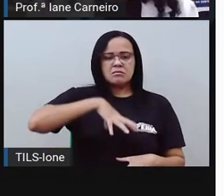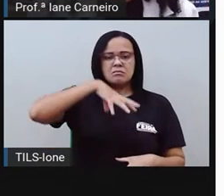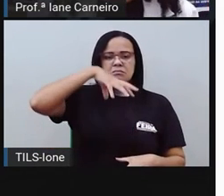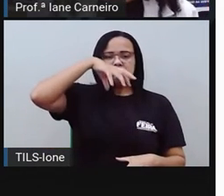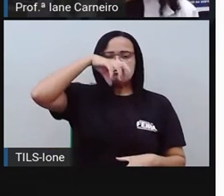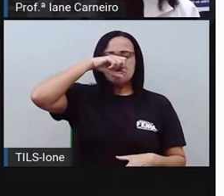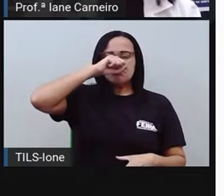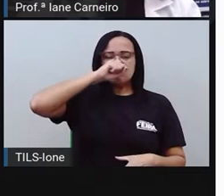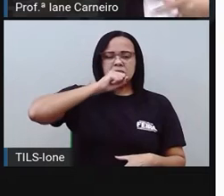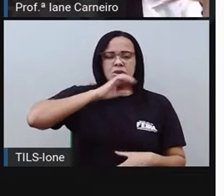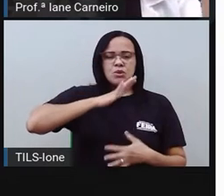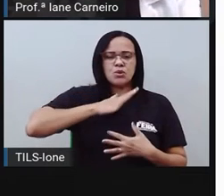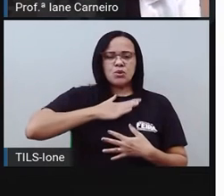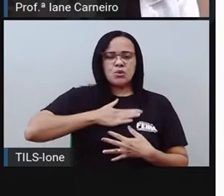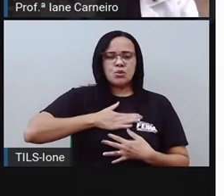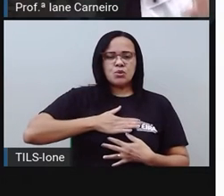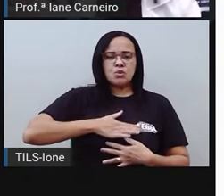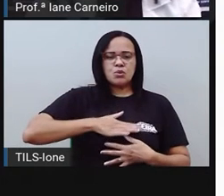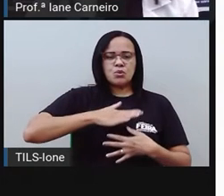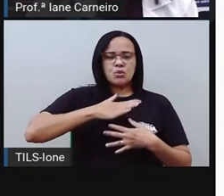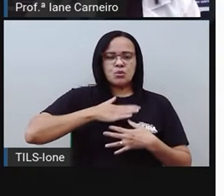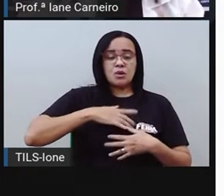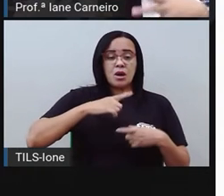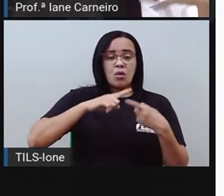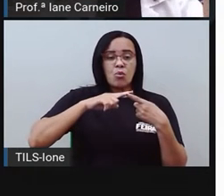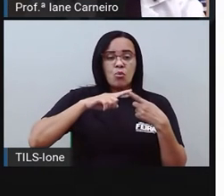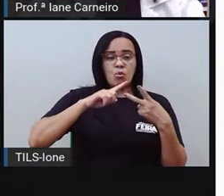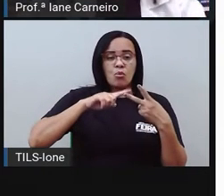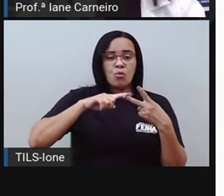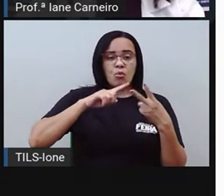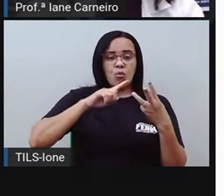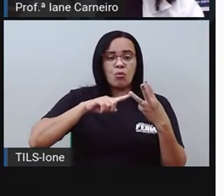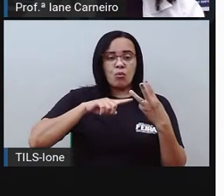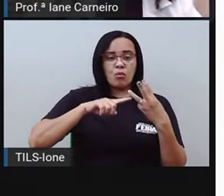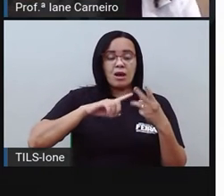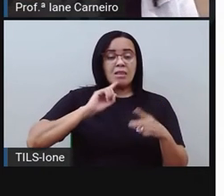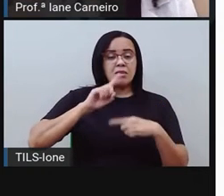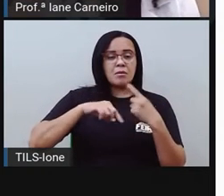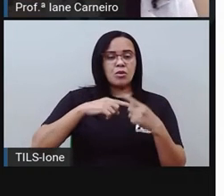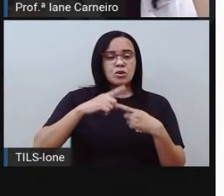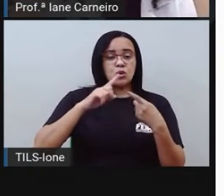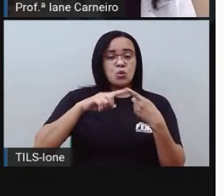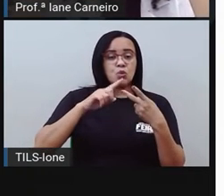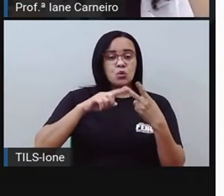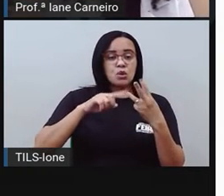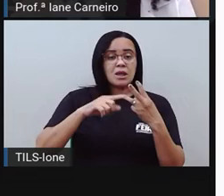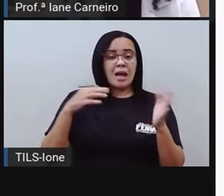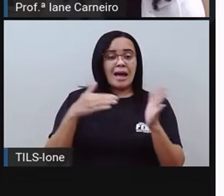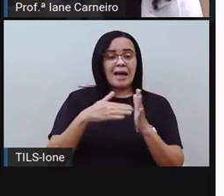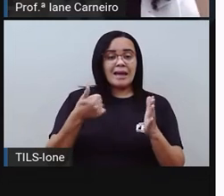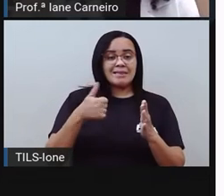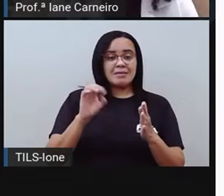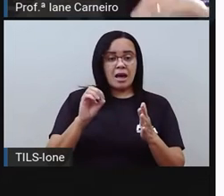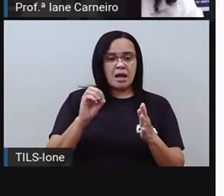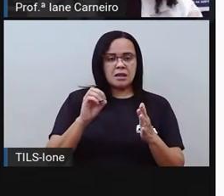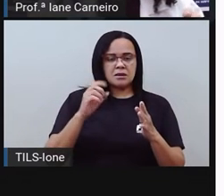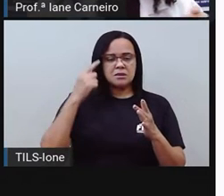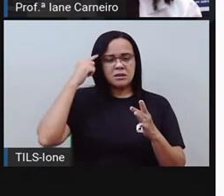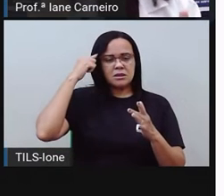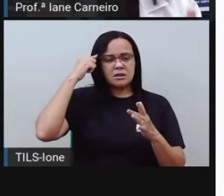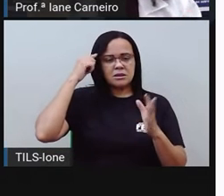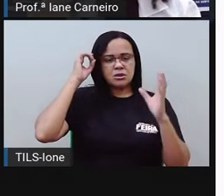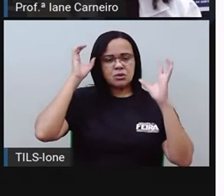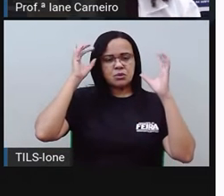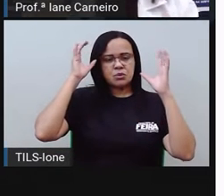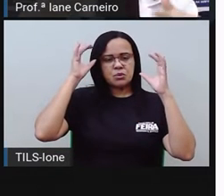respira, né? Respira umas 3 vezes, conta até 10, para oxigenar o cérebro, ó, o cérebro ficar trabalhando de novo e